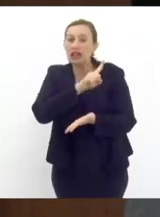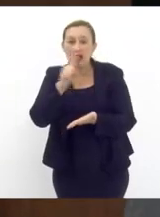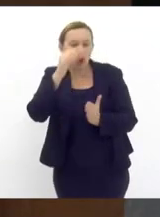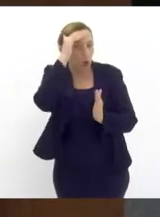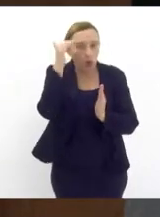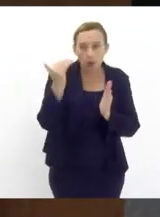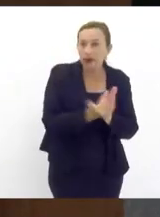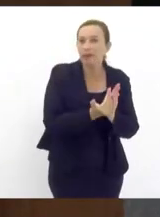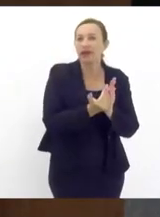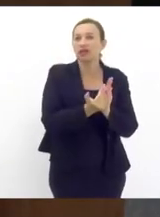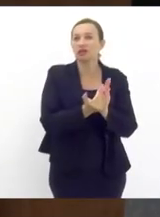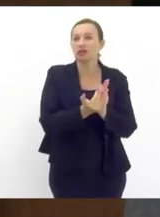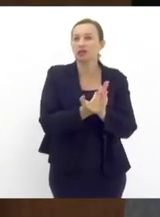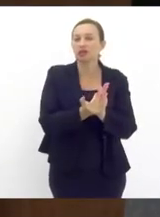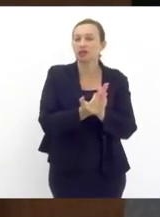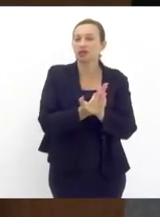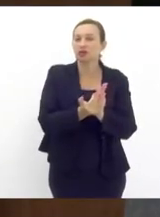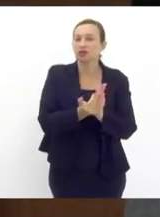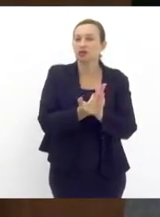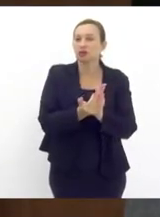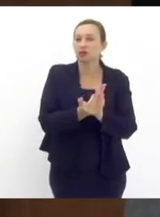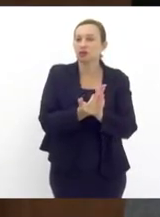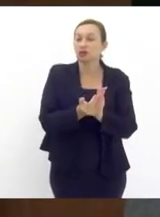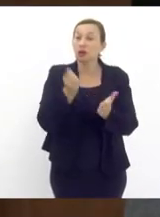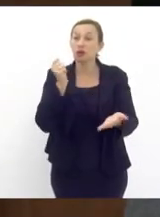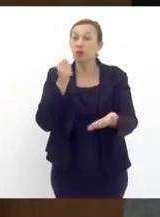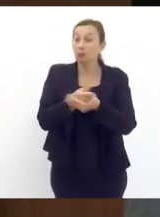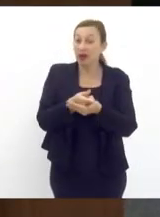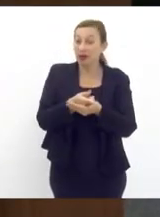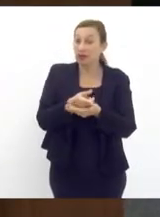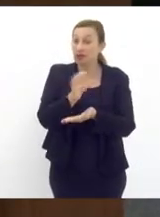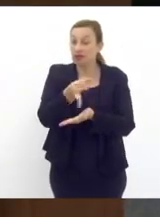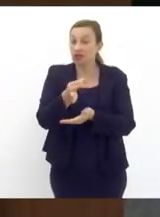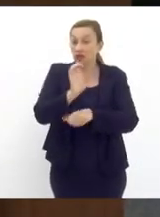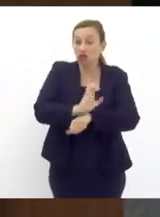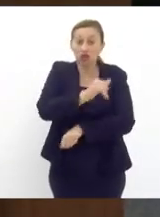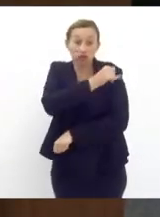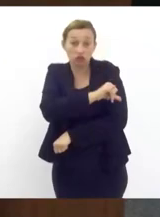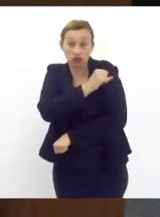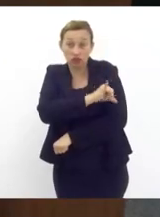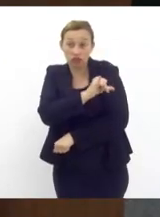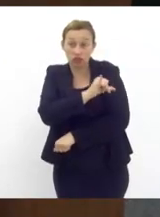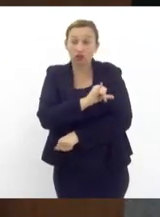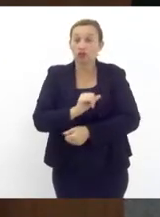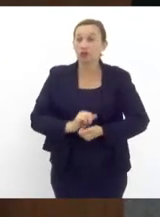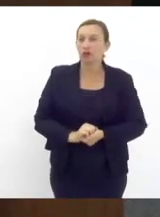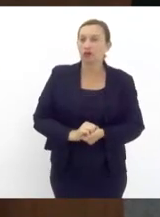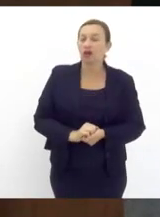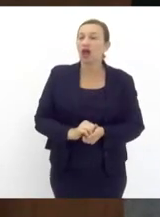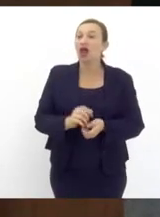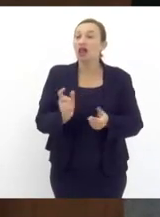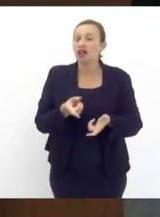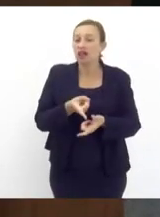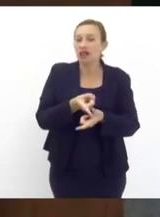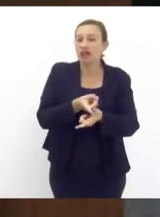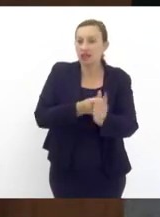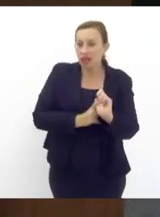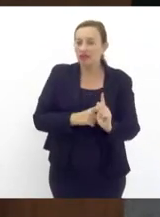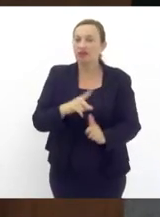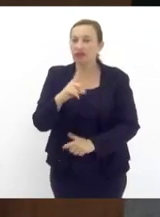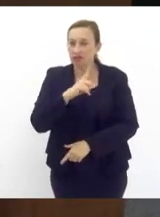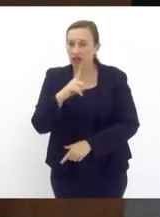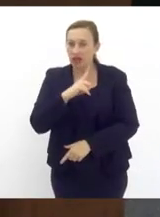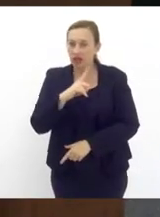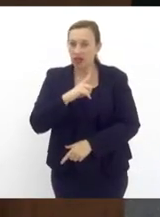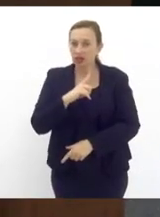cumprimento da integralização dos pagamentos devidos ao estado do Rio de Janeiro deve a nós aos cofres públicos do